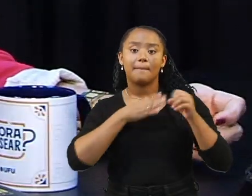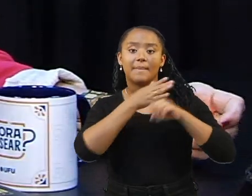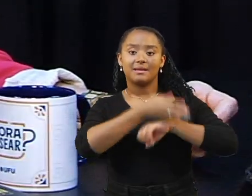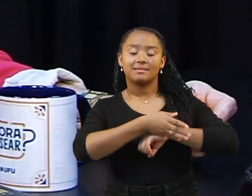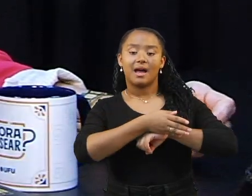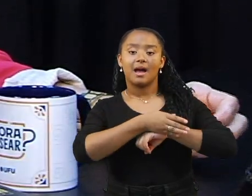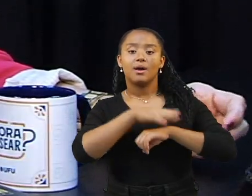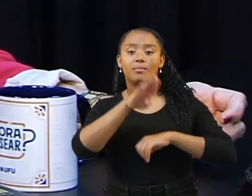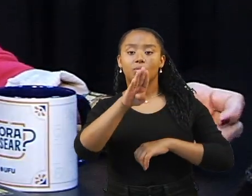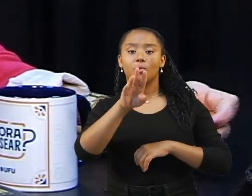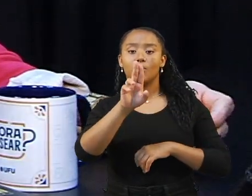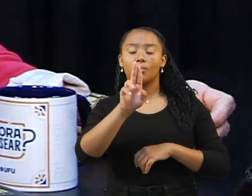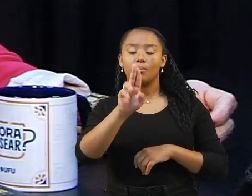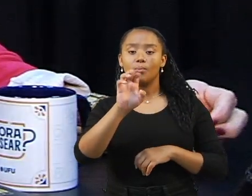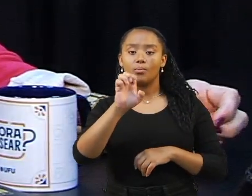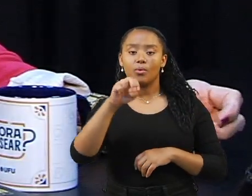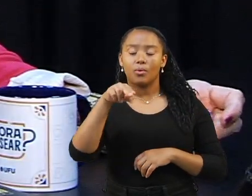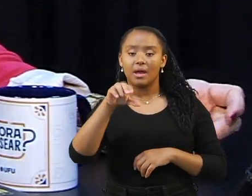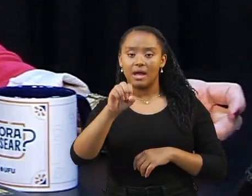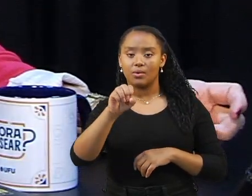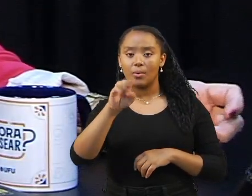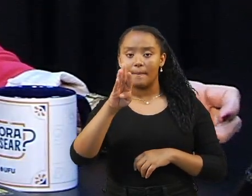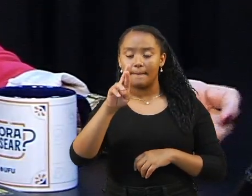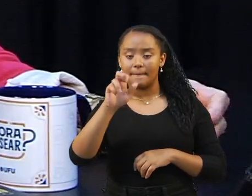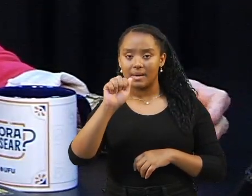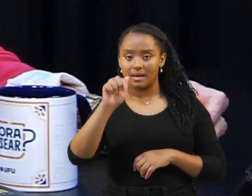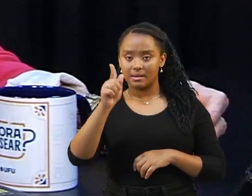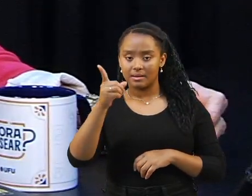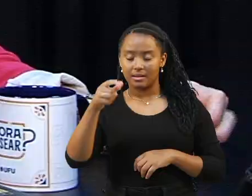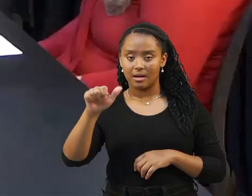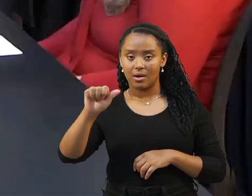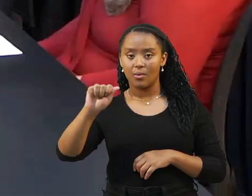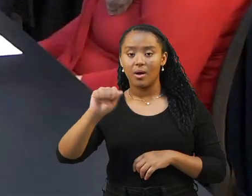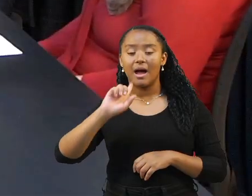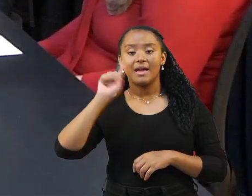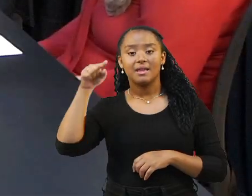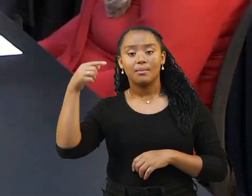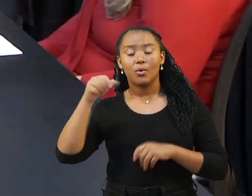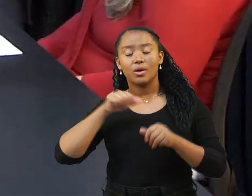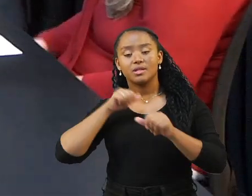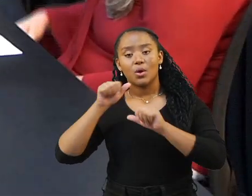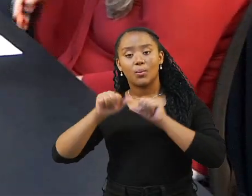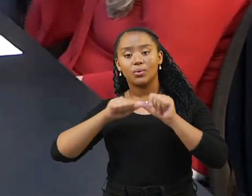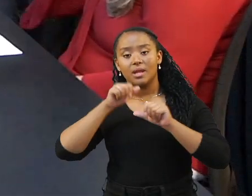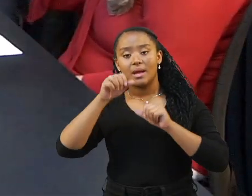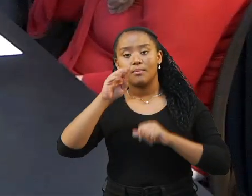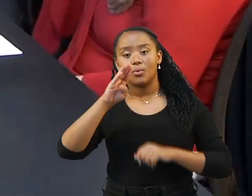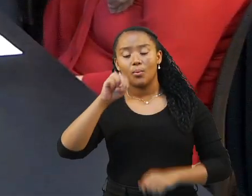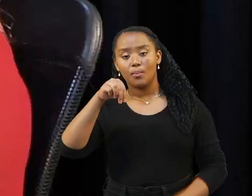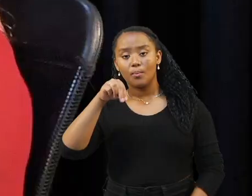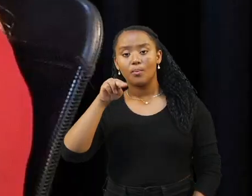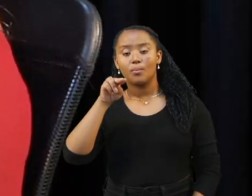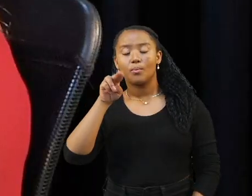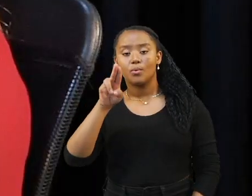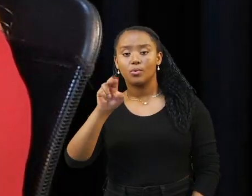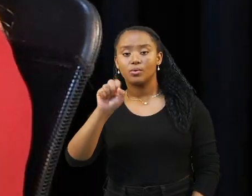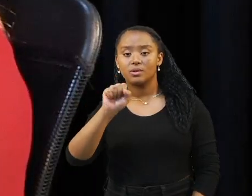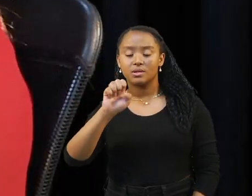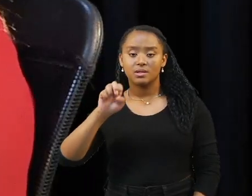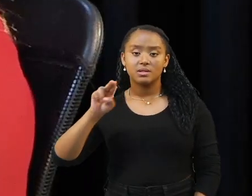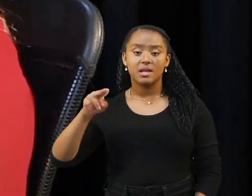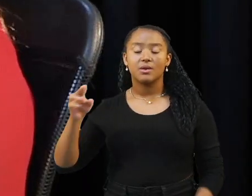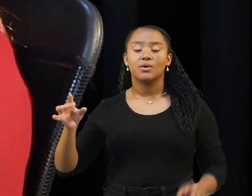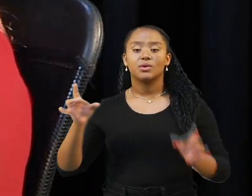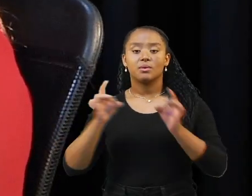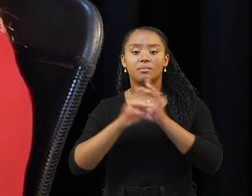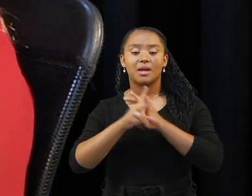para o museu, onde eu completei o 2º grau. E inclusive, ela me contou uma curiosidade, Vitor Hugo,